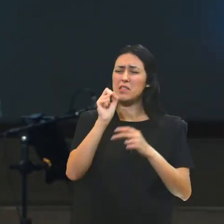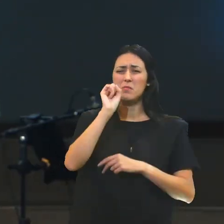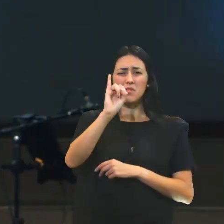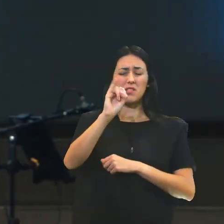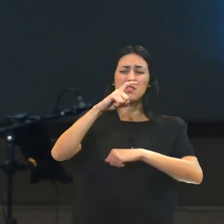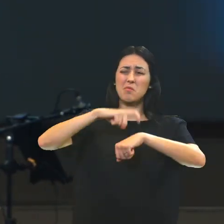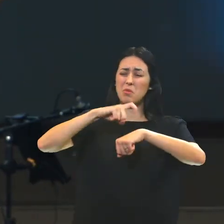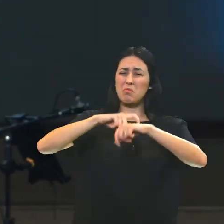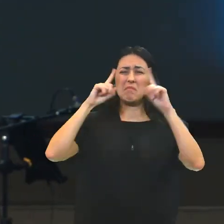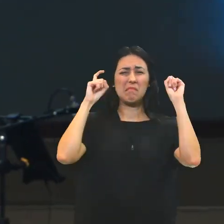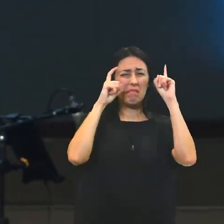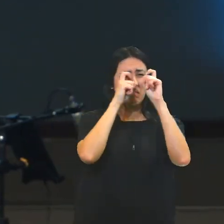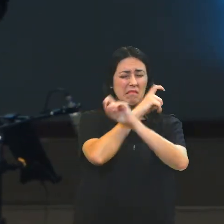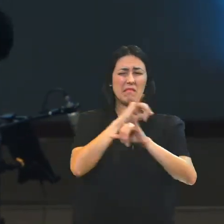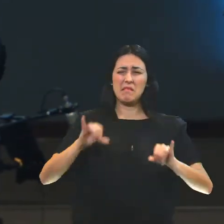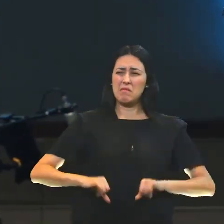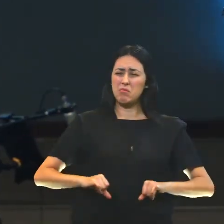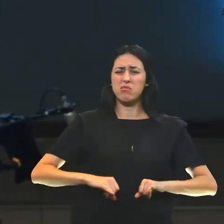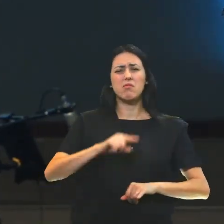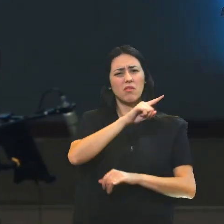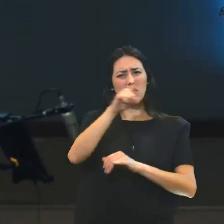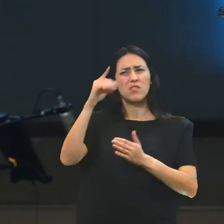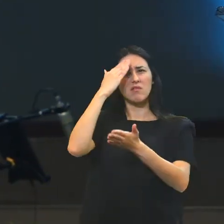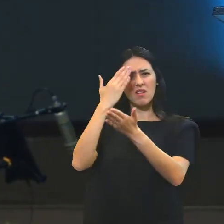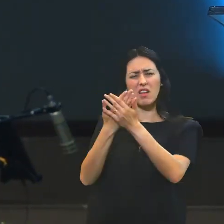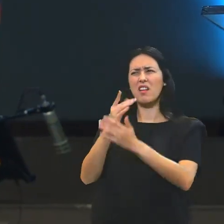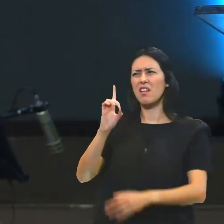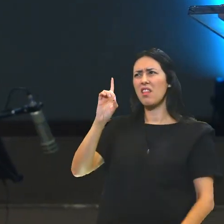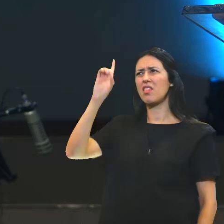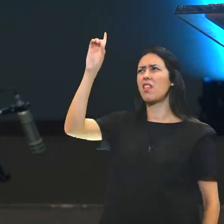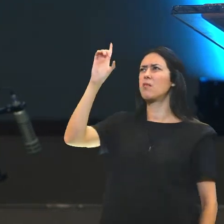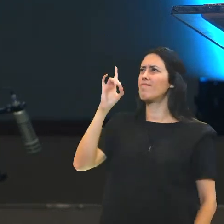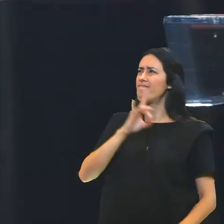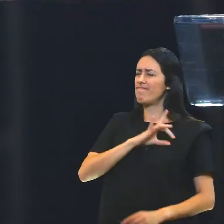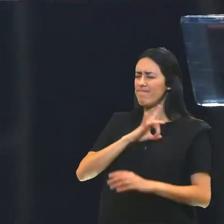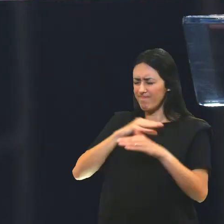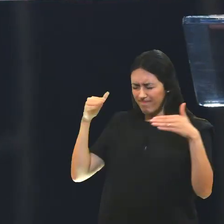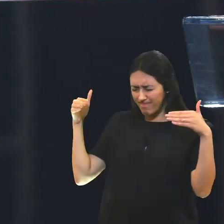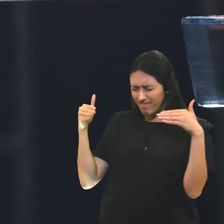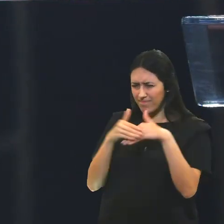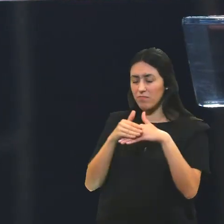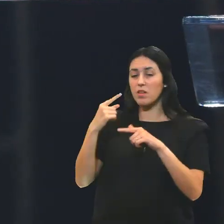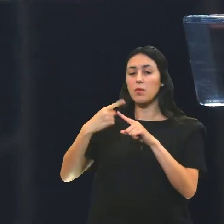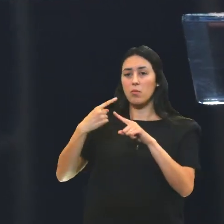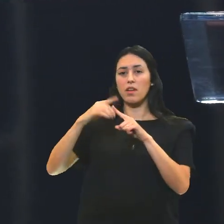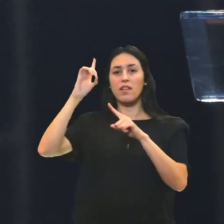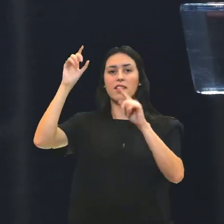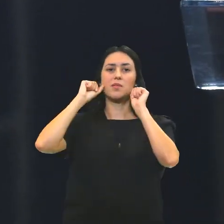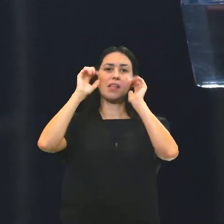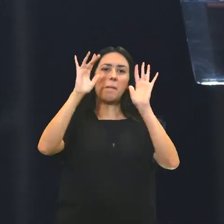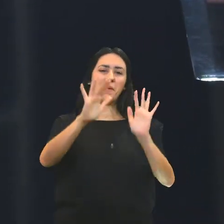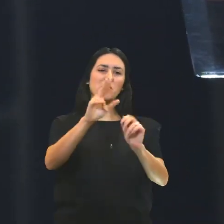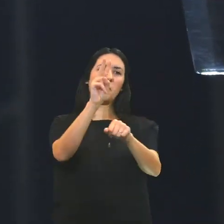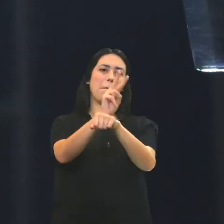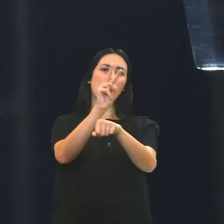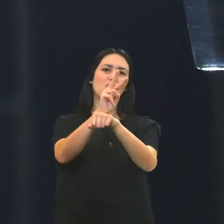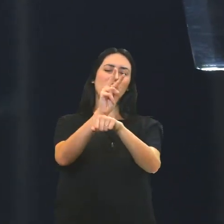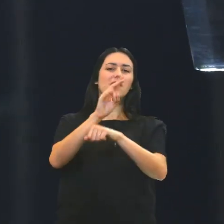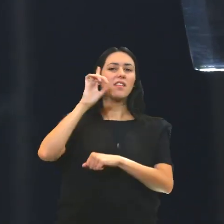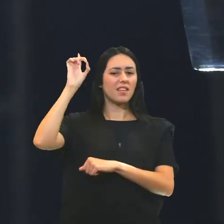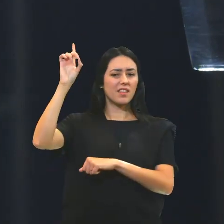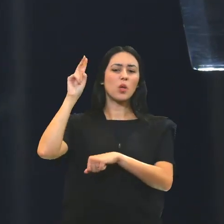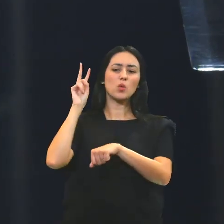circunstâncias difíceis, creia em Deus, tema a Deus e segue, porque Ele abençoa, Ele protege, Ele